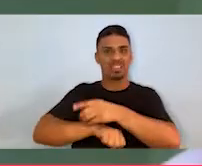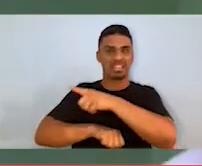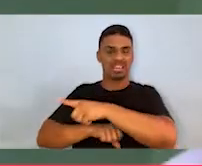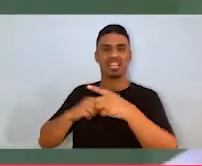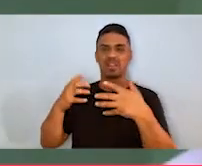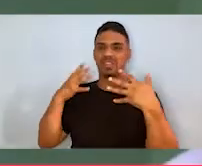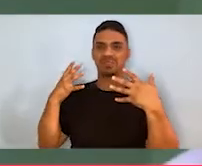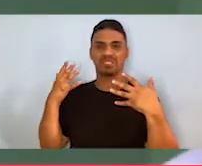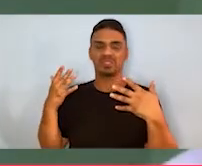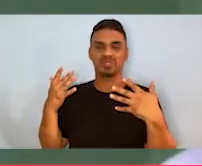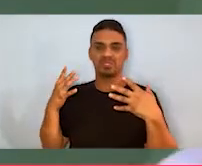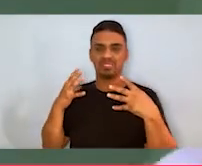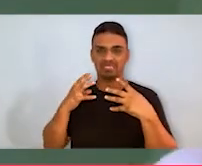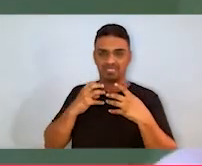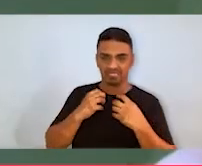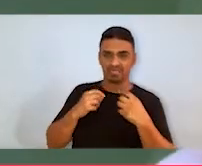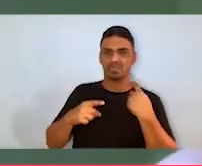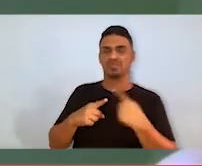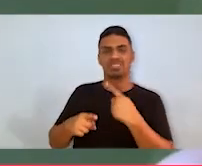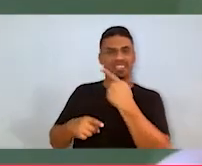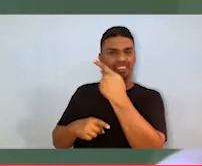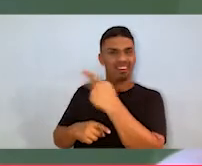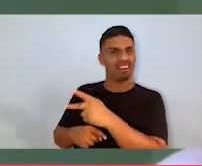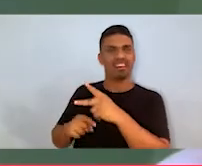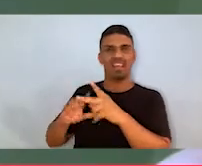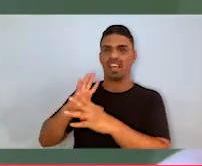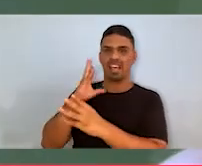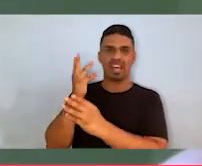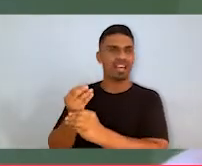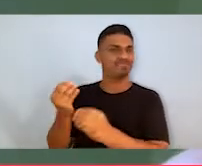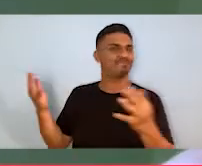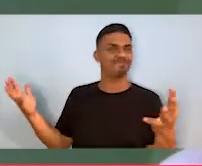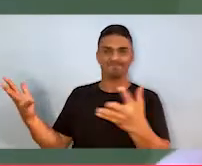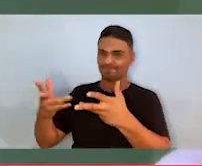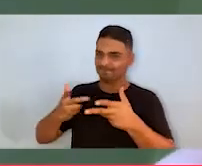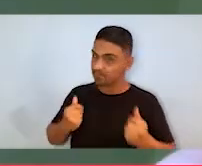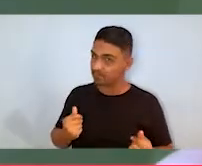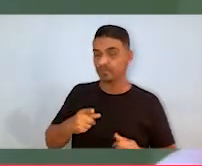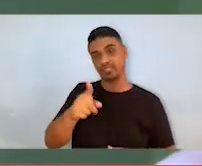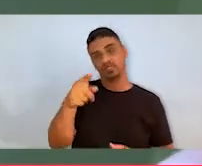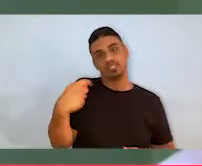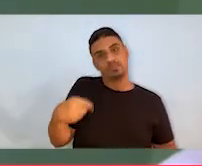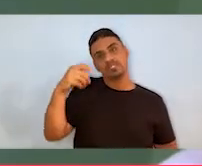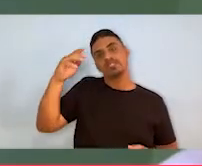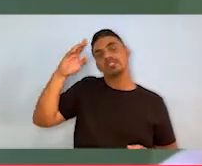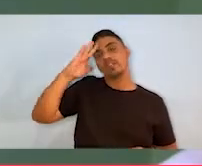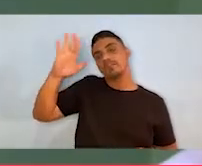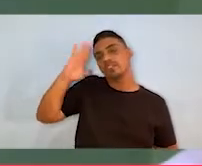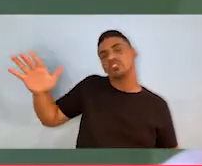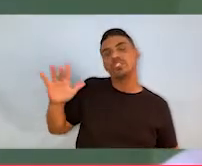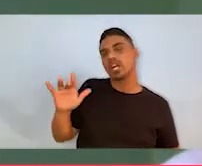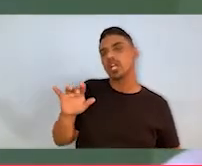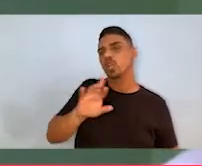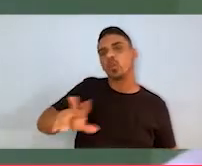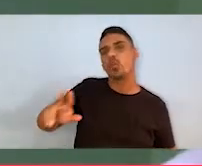me desanimei, porque as artes do pessoal lá é muito foda. Não, você tem que pensar que não é porque a pessoa é muito foda, é que assim, aquilo é o que